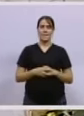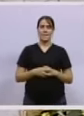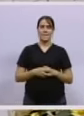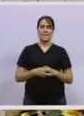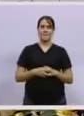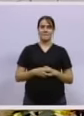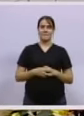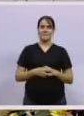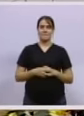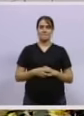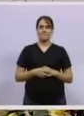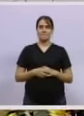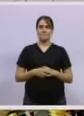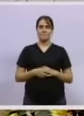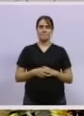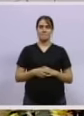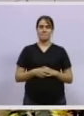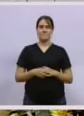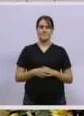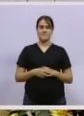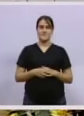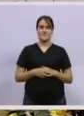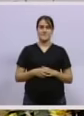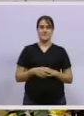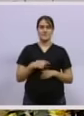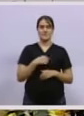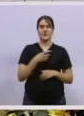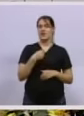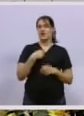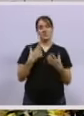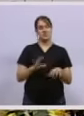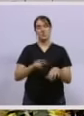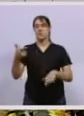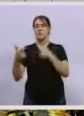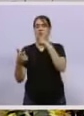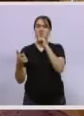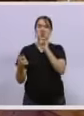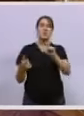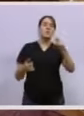tiver que falar pra você se eu queria outra mãe, outro pai, outra casa, não.